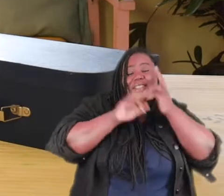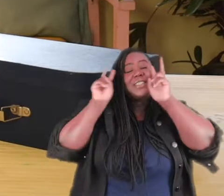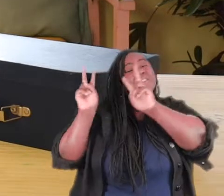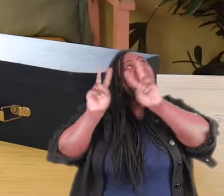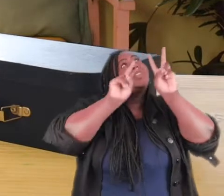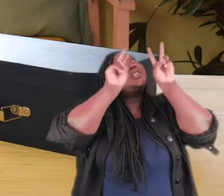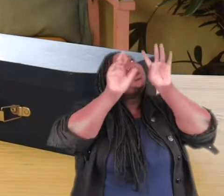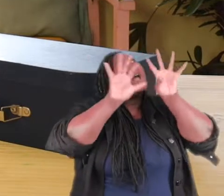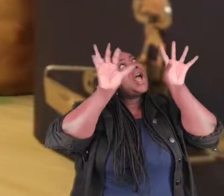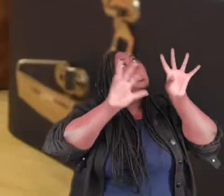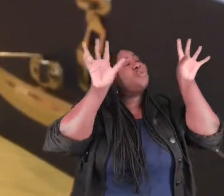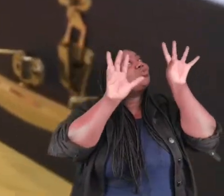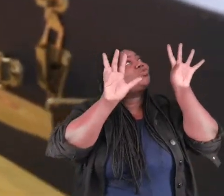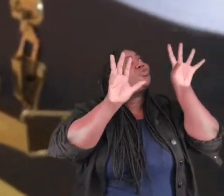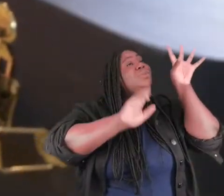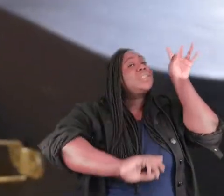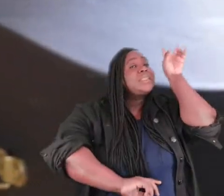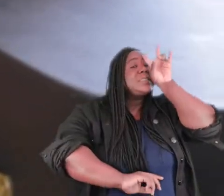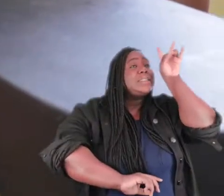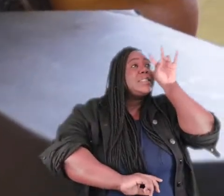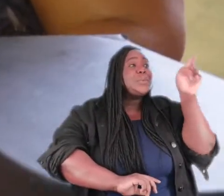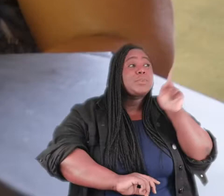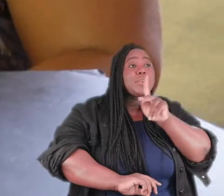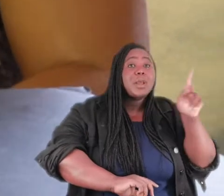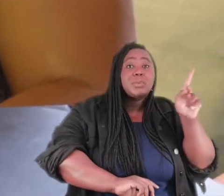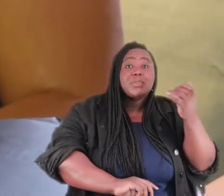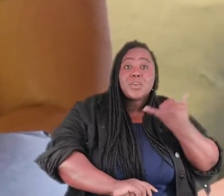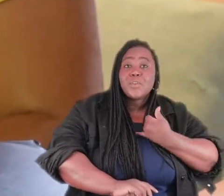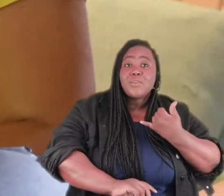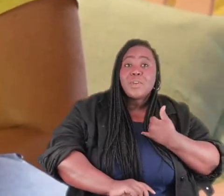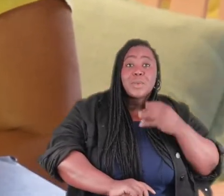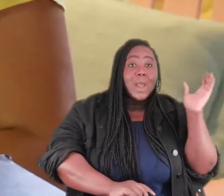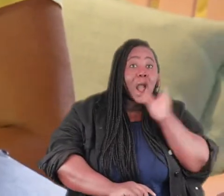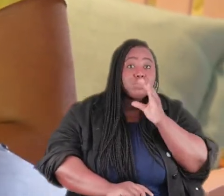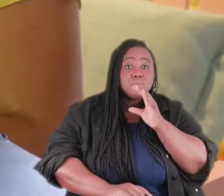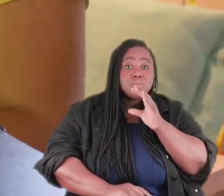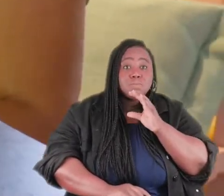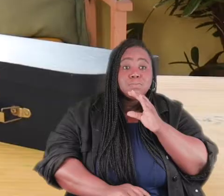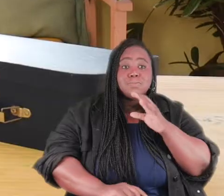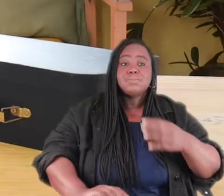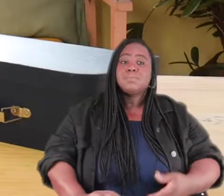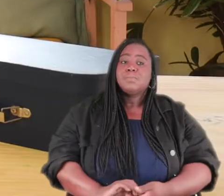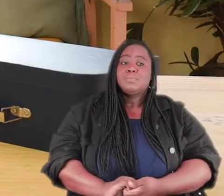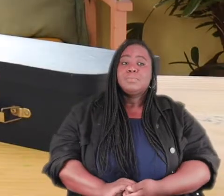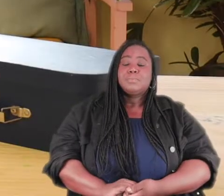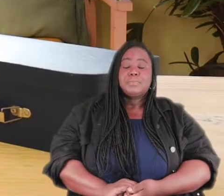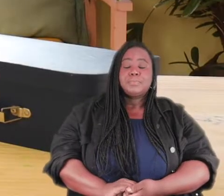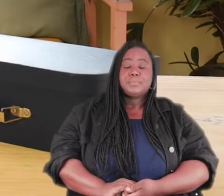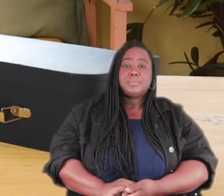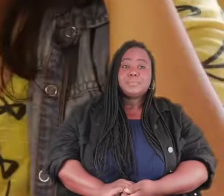olhando as nuvens no alto e lembram da professora falando num sobressalto.